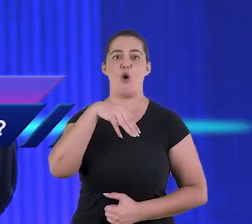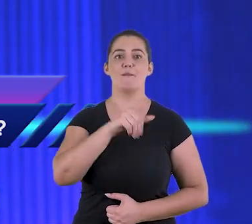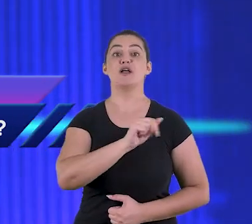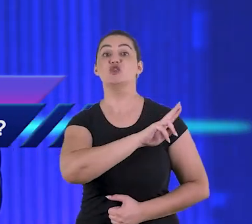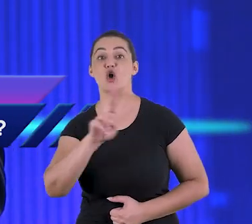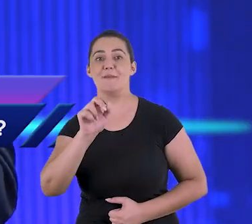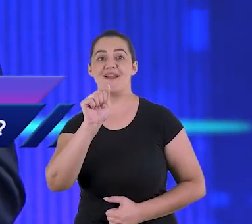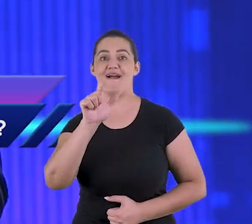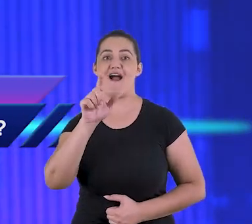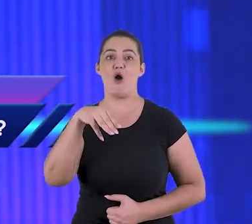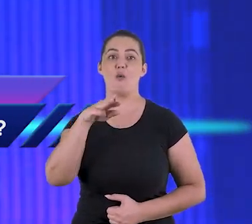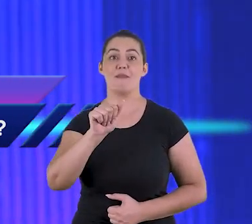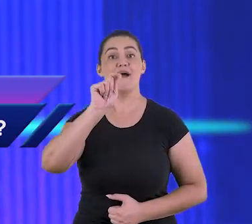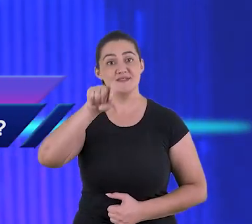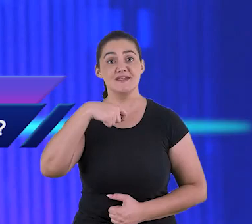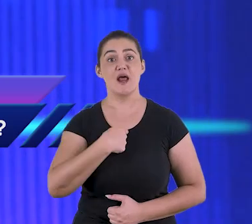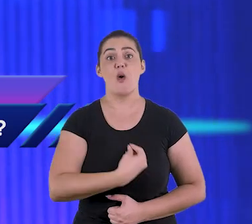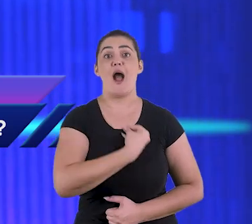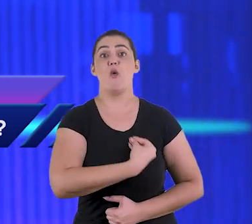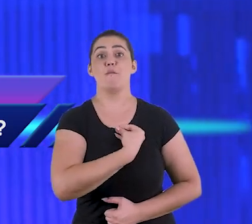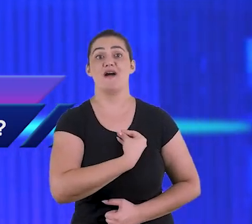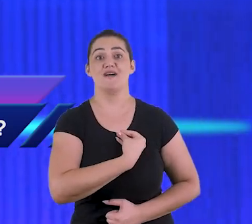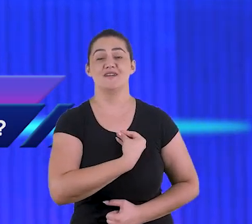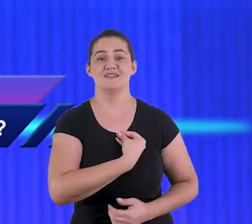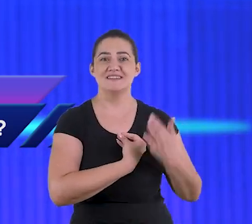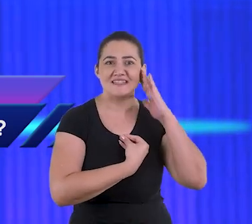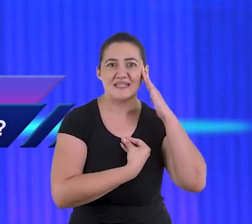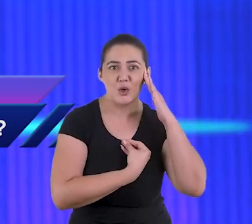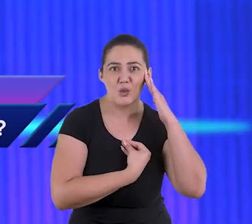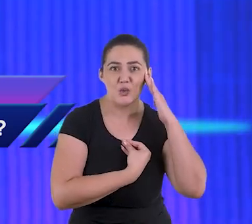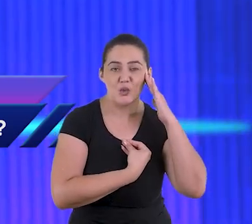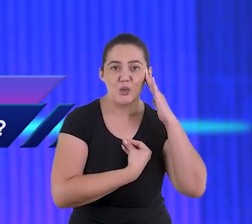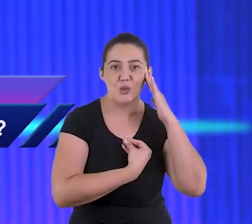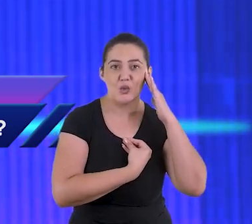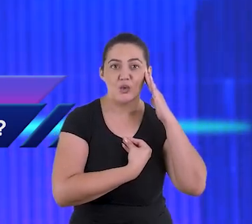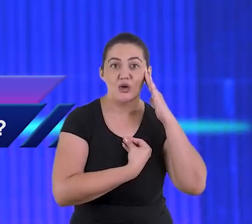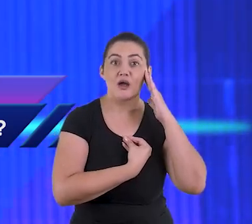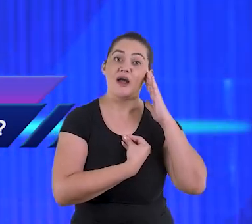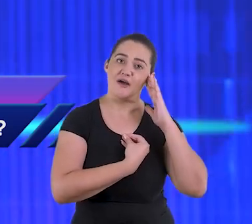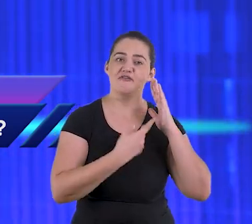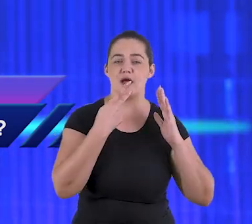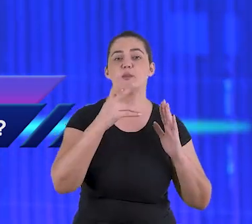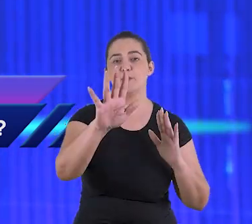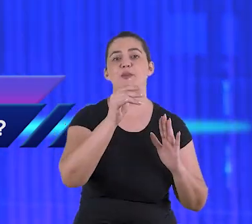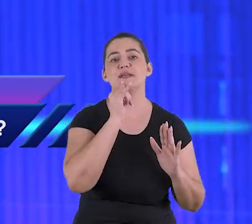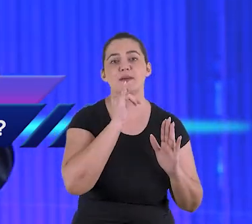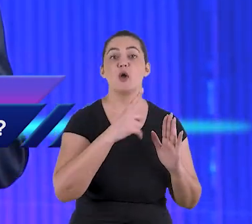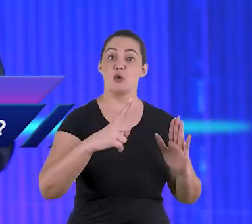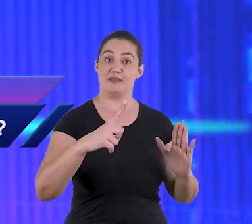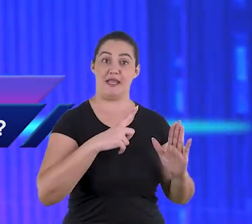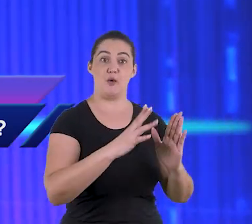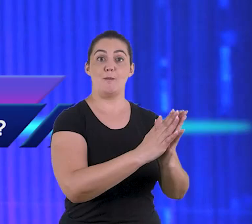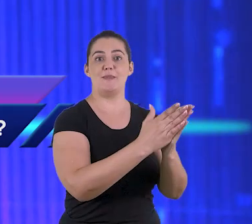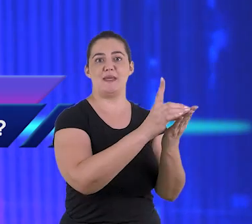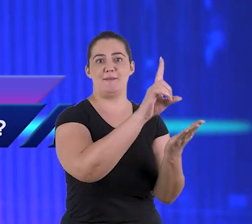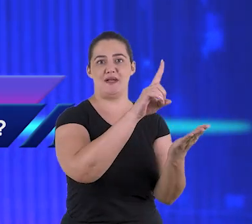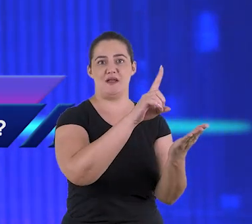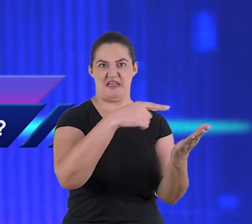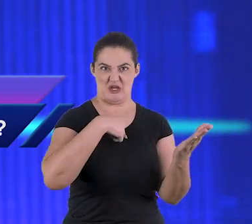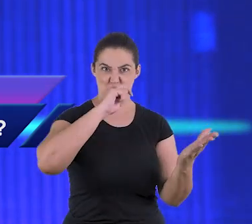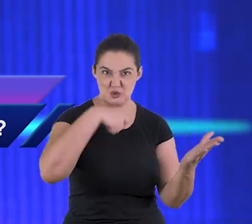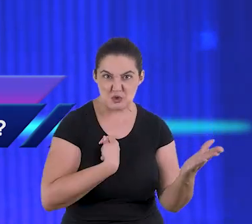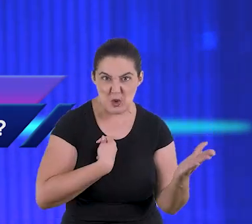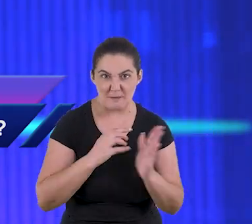alma vivente. Ser e ter não é a mesma coisa. Por exemplo, eu posso dizer que eu tenho uma